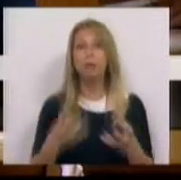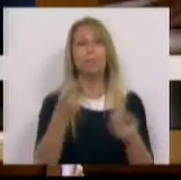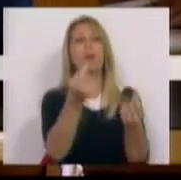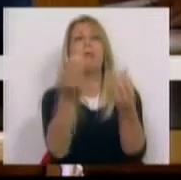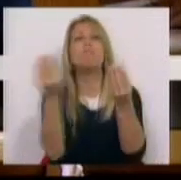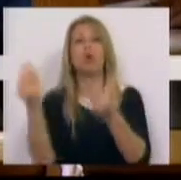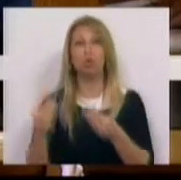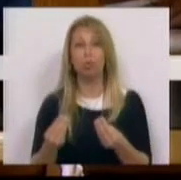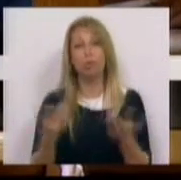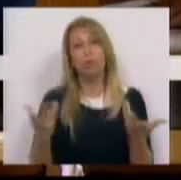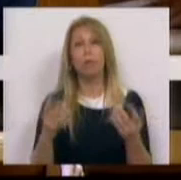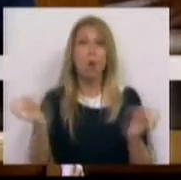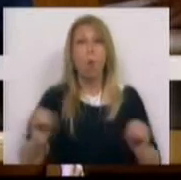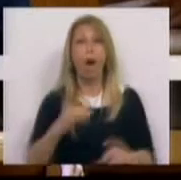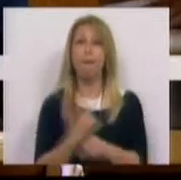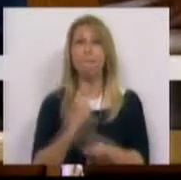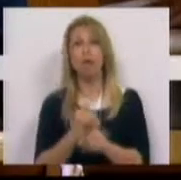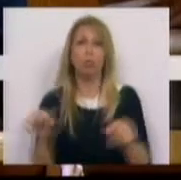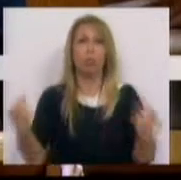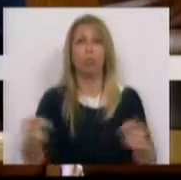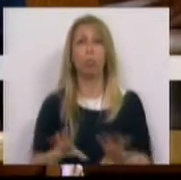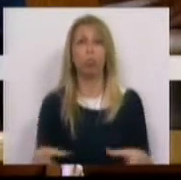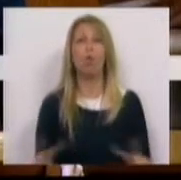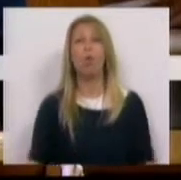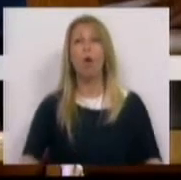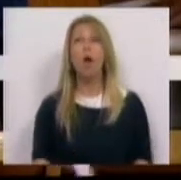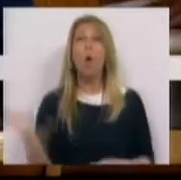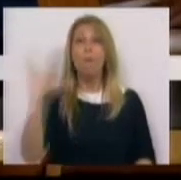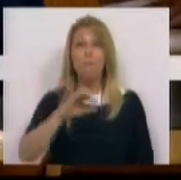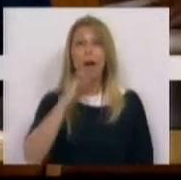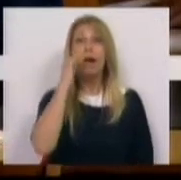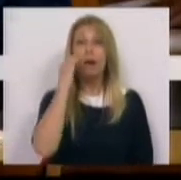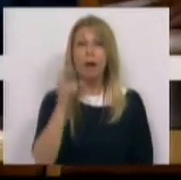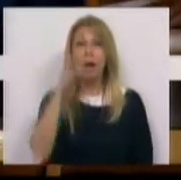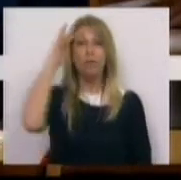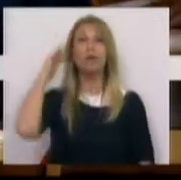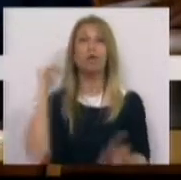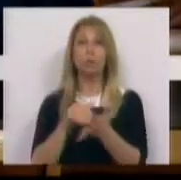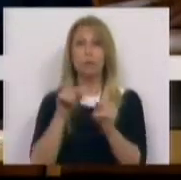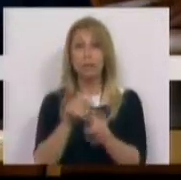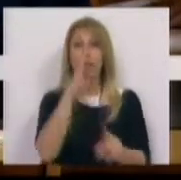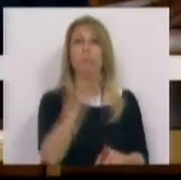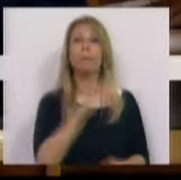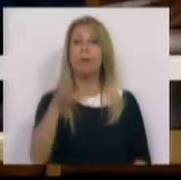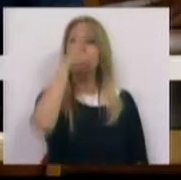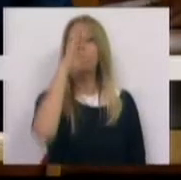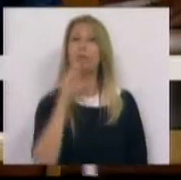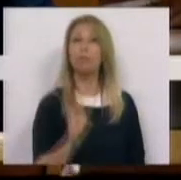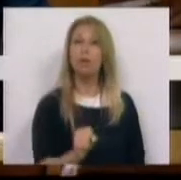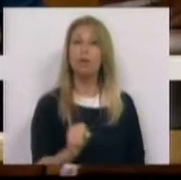inexistente para outros tantos. O mais grave resultado desta atuação deste